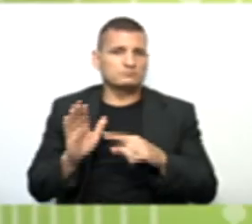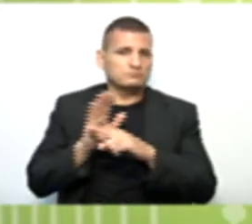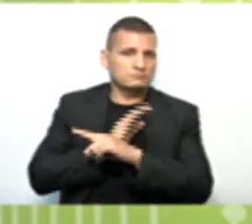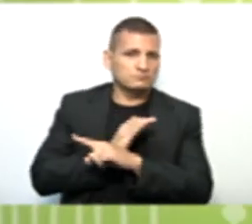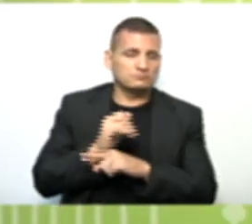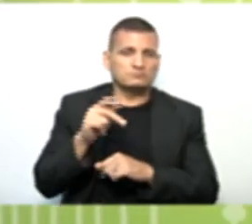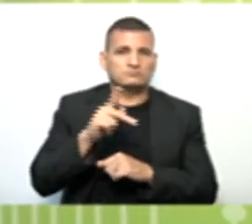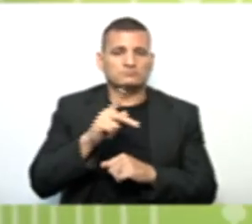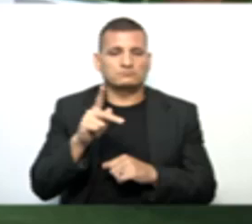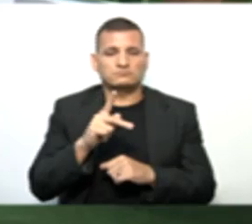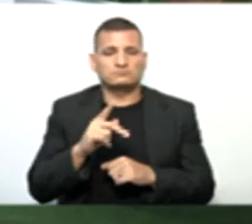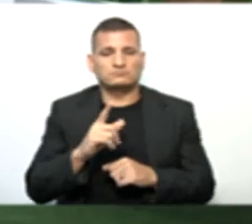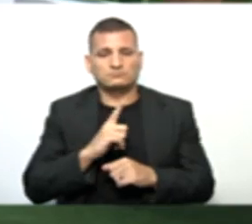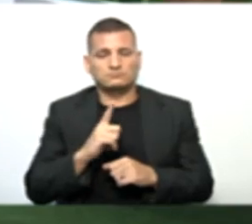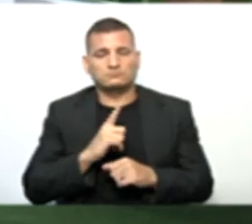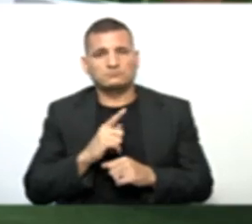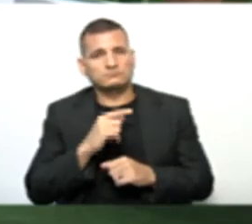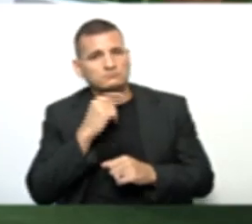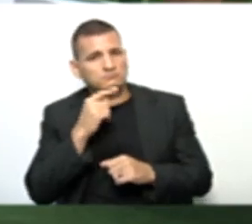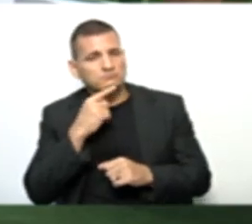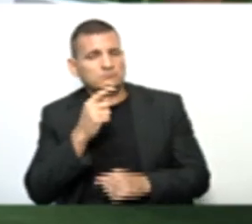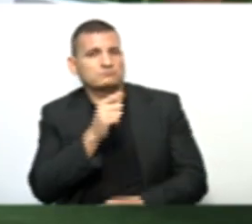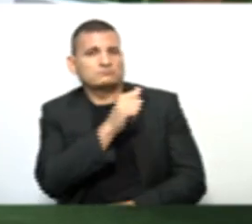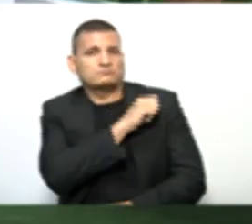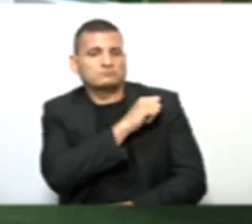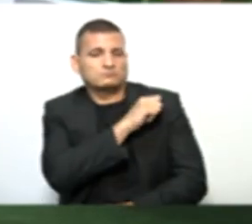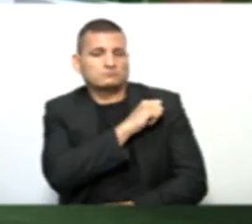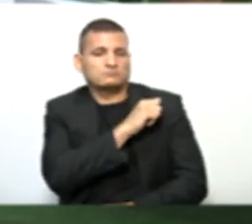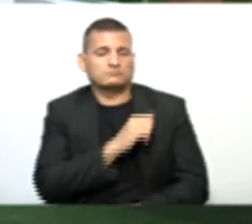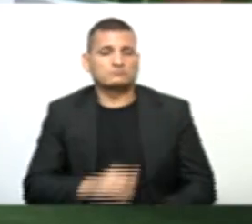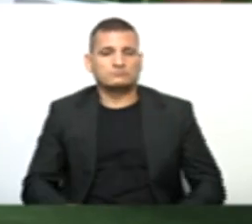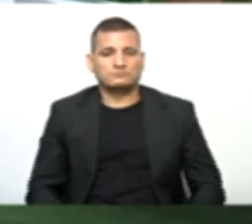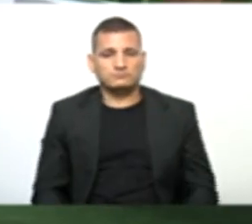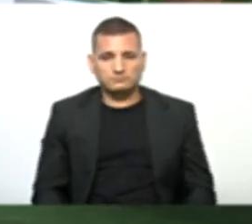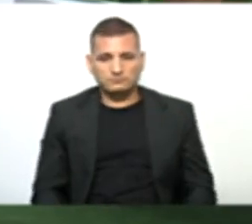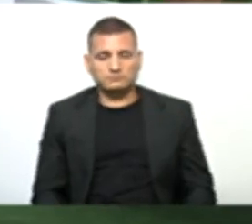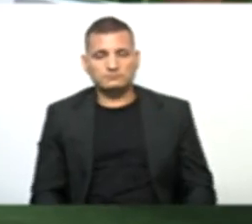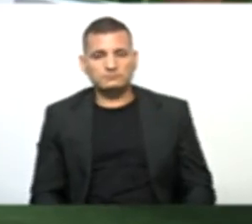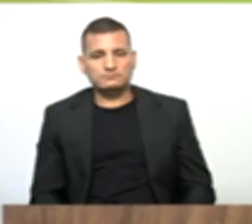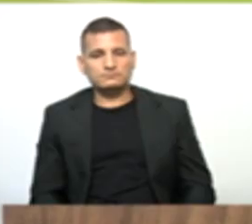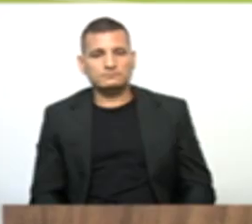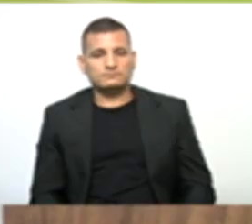alguma pergunta aí no chat, professor Eduardo?